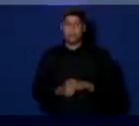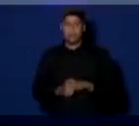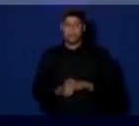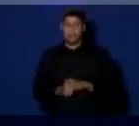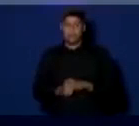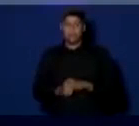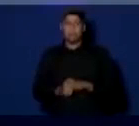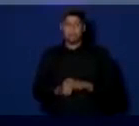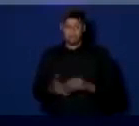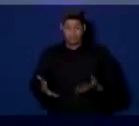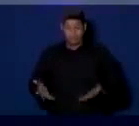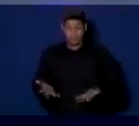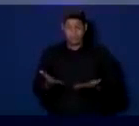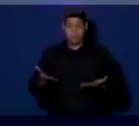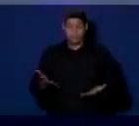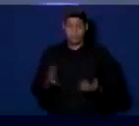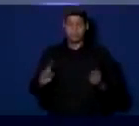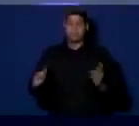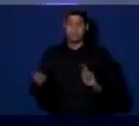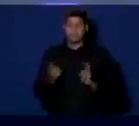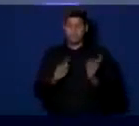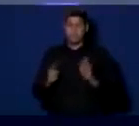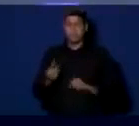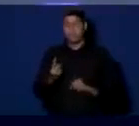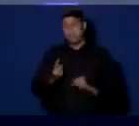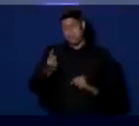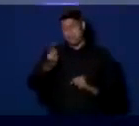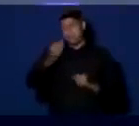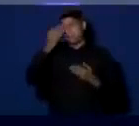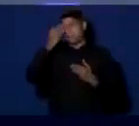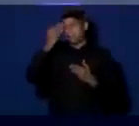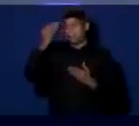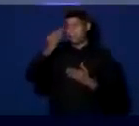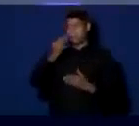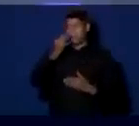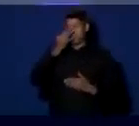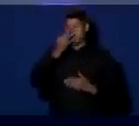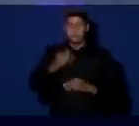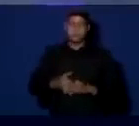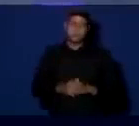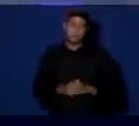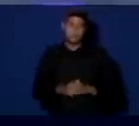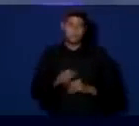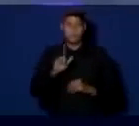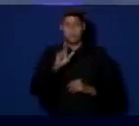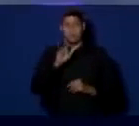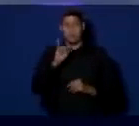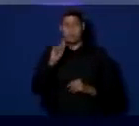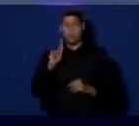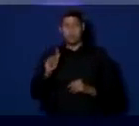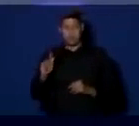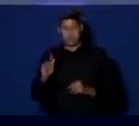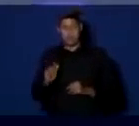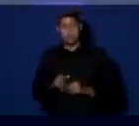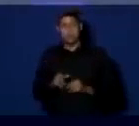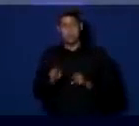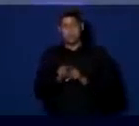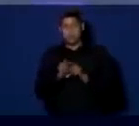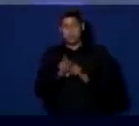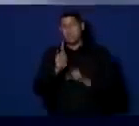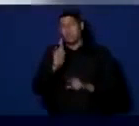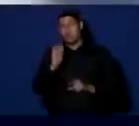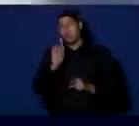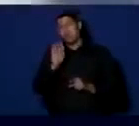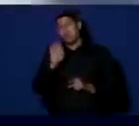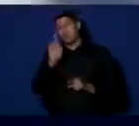de conduzir a discussão. Primeiro, agradecer a presença do Luiz Stuberg, Rogério